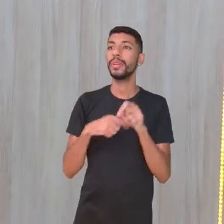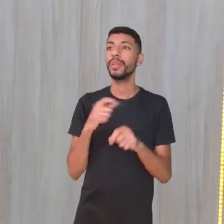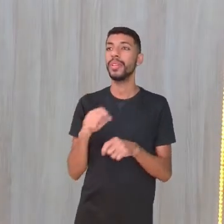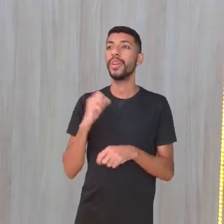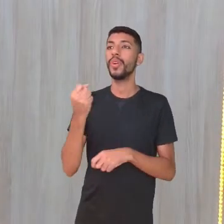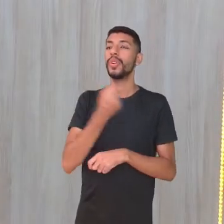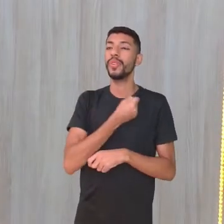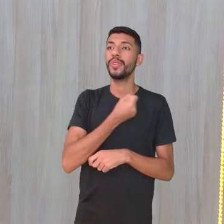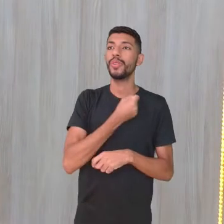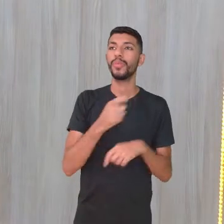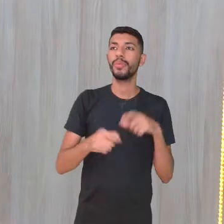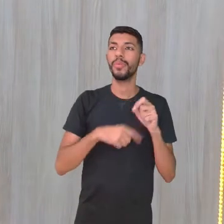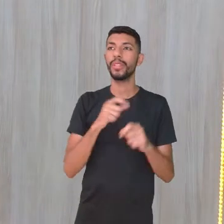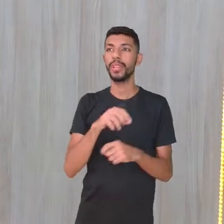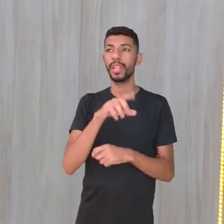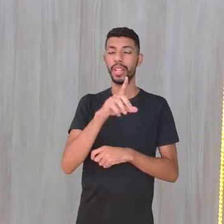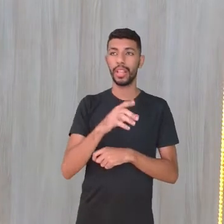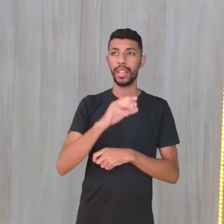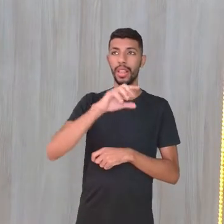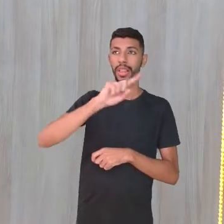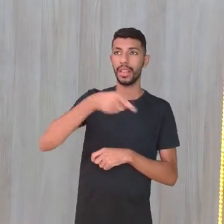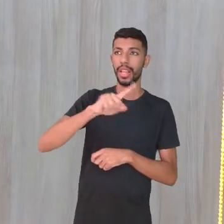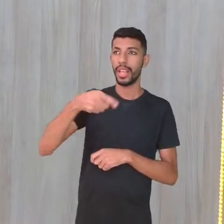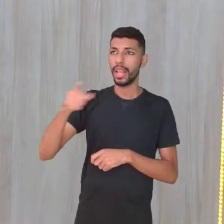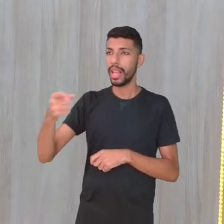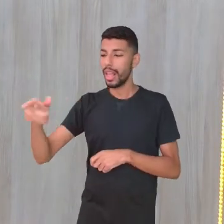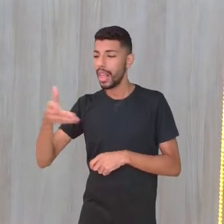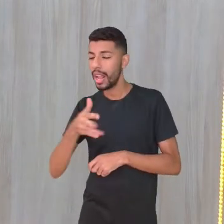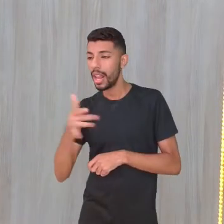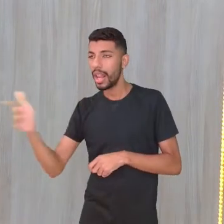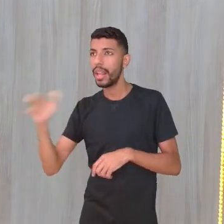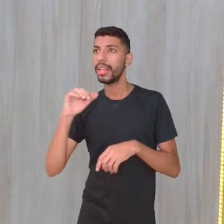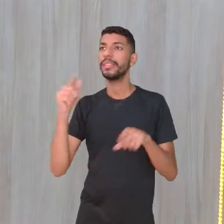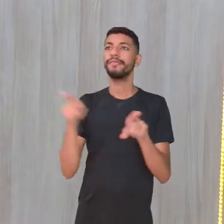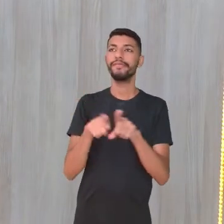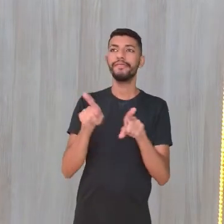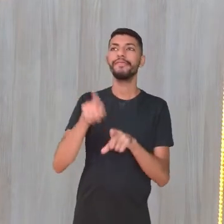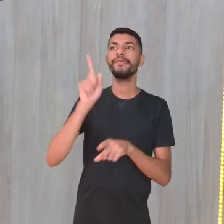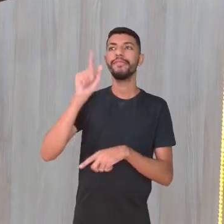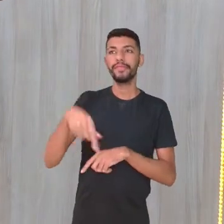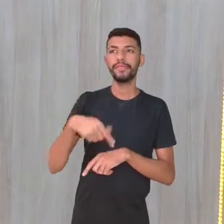menos 8, o 5, o 12,5 e o